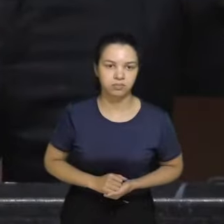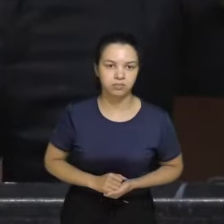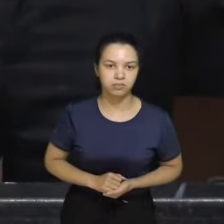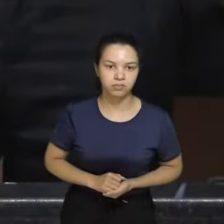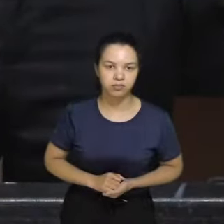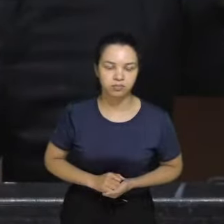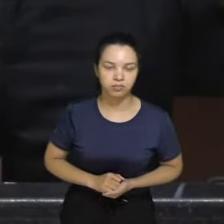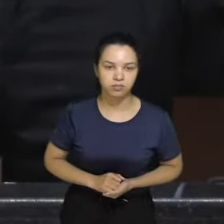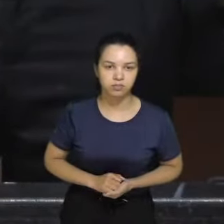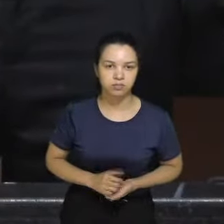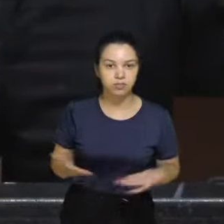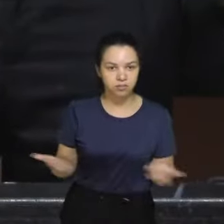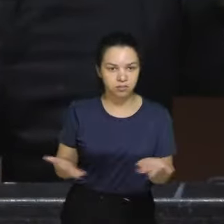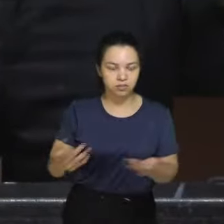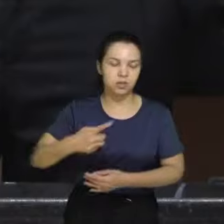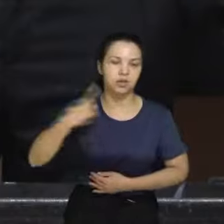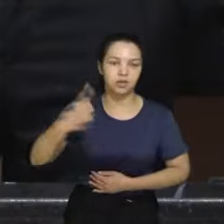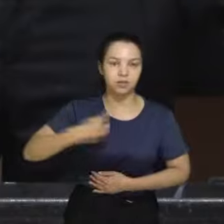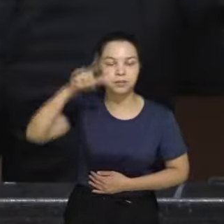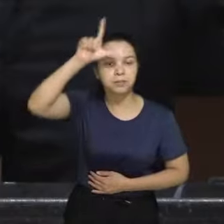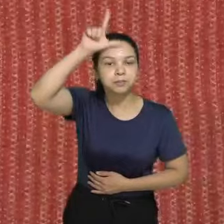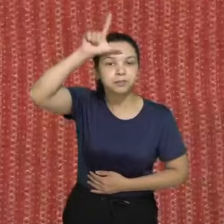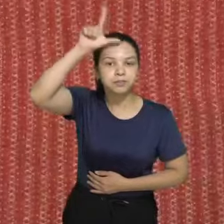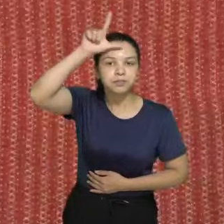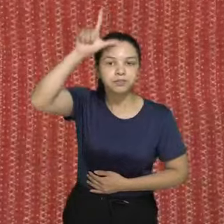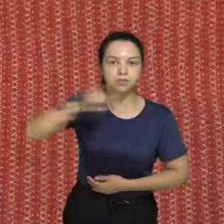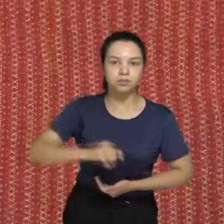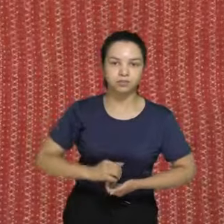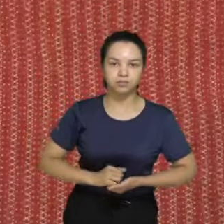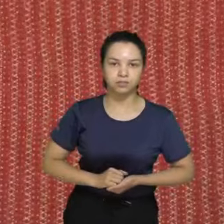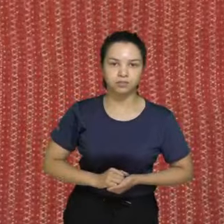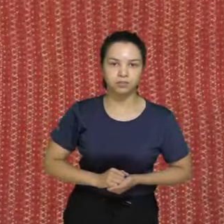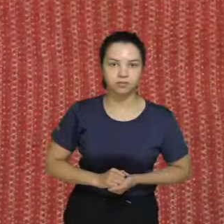Pela ordem, com a palavra, deputado Sargento Lima.